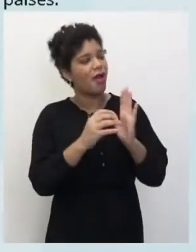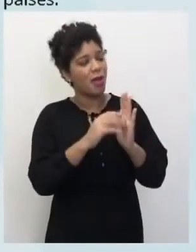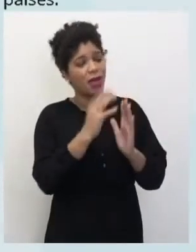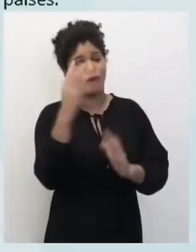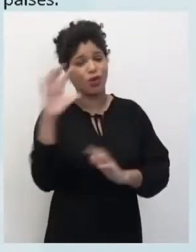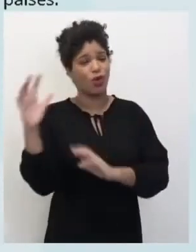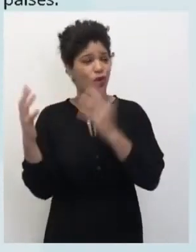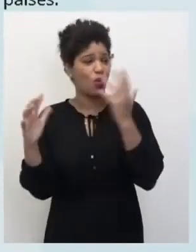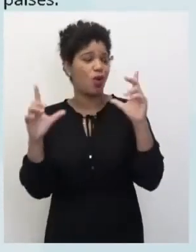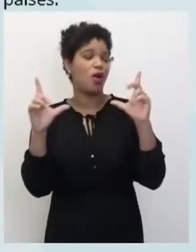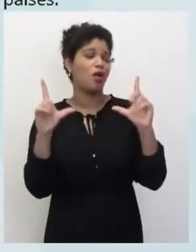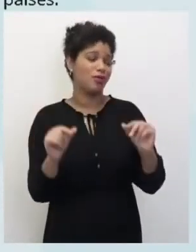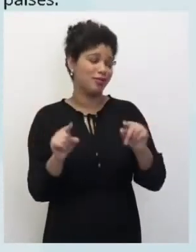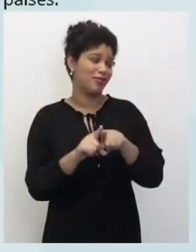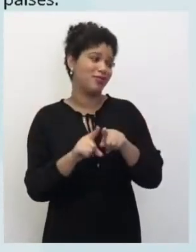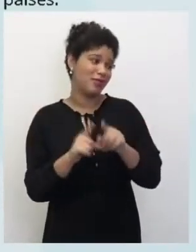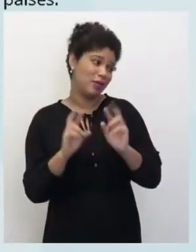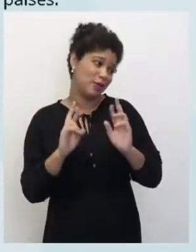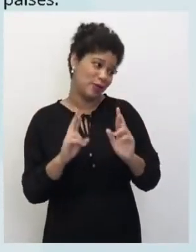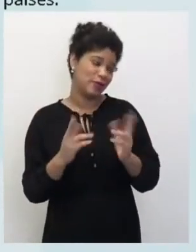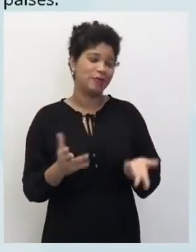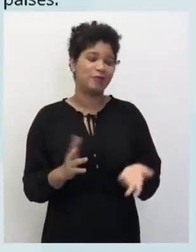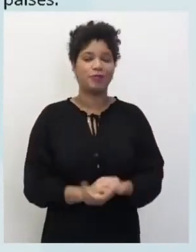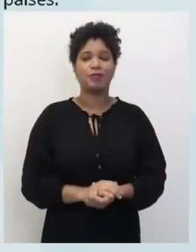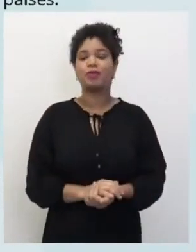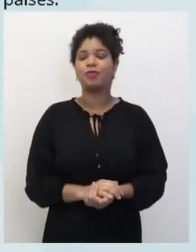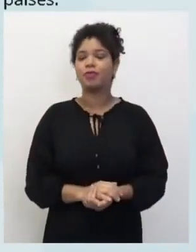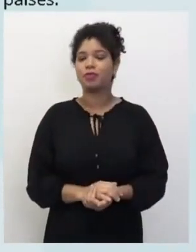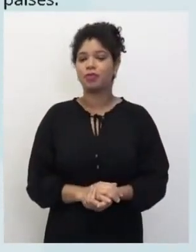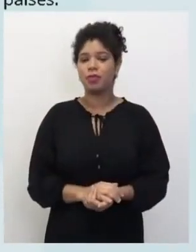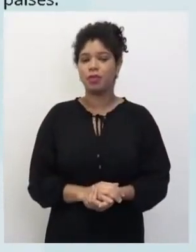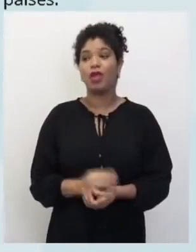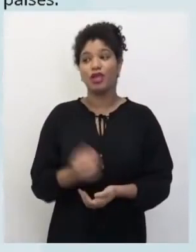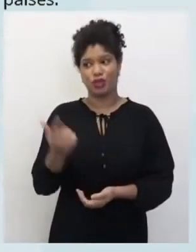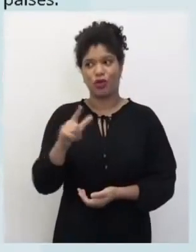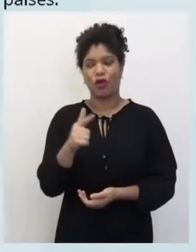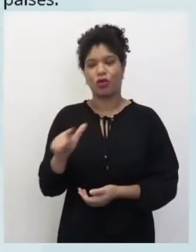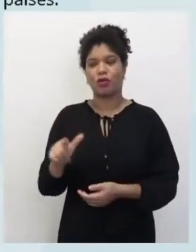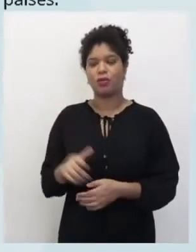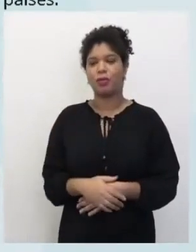meio ambiente. Agora nós temos mais uma parte aí.